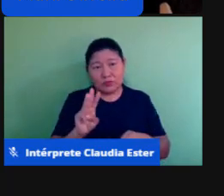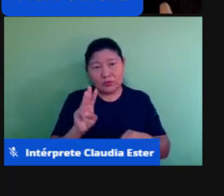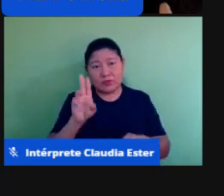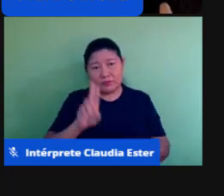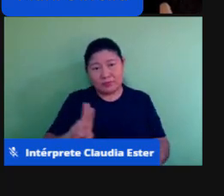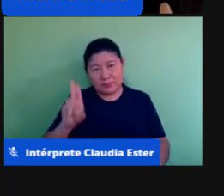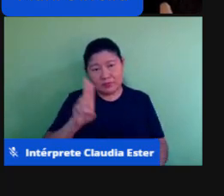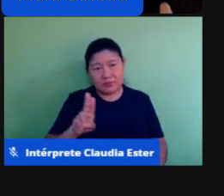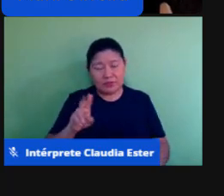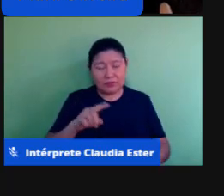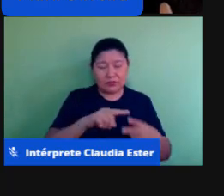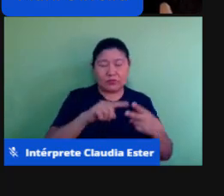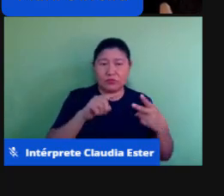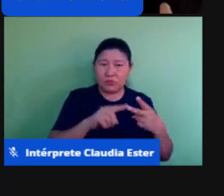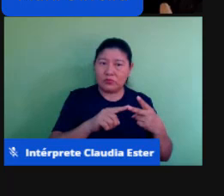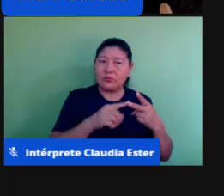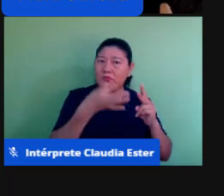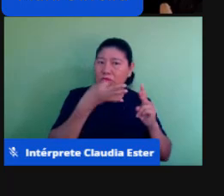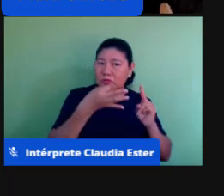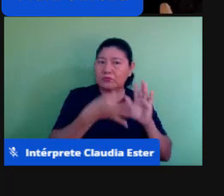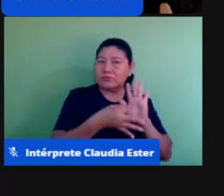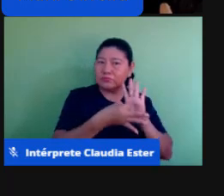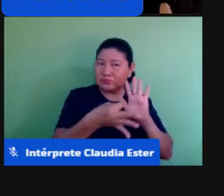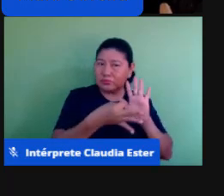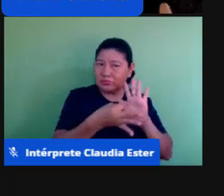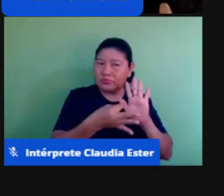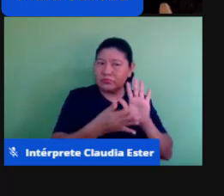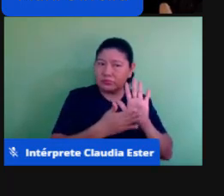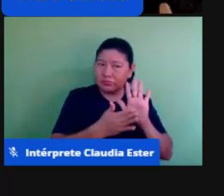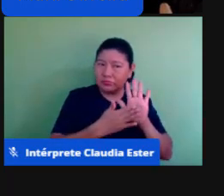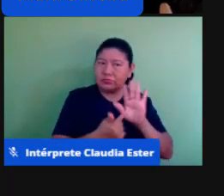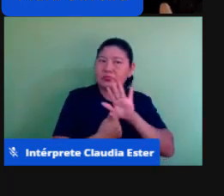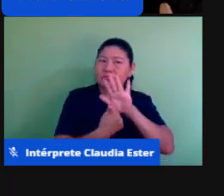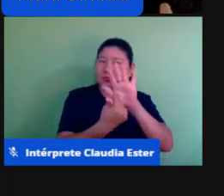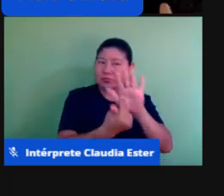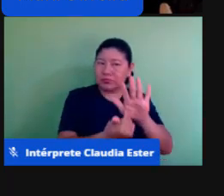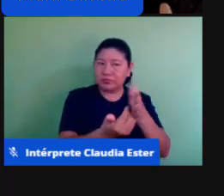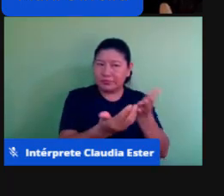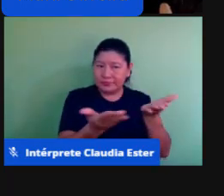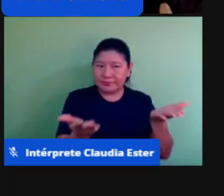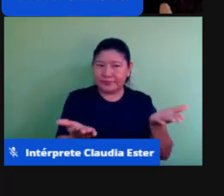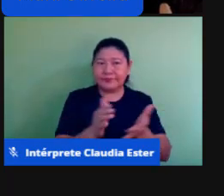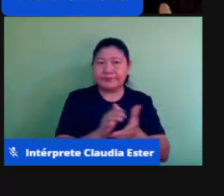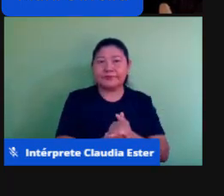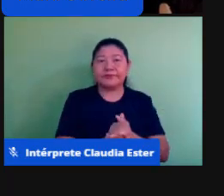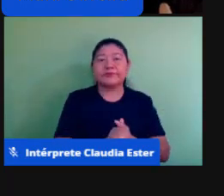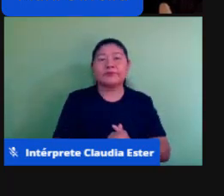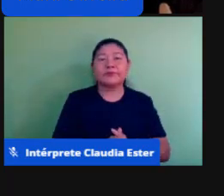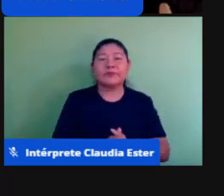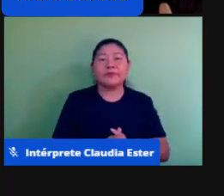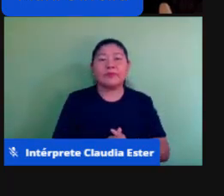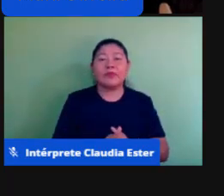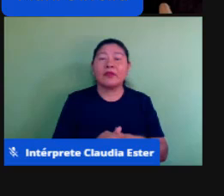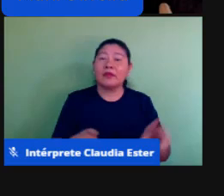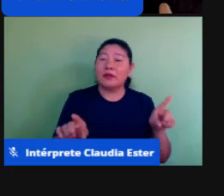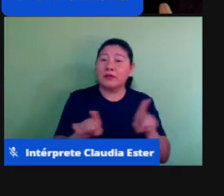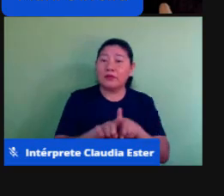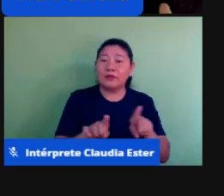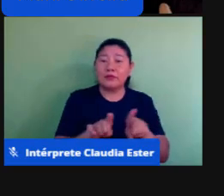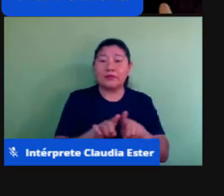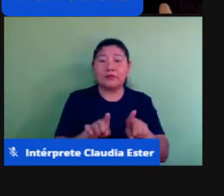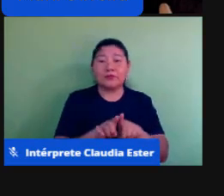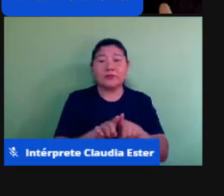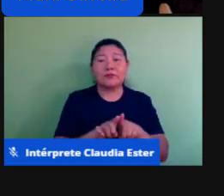2 opções eu já dei para vocês, né? Passando dessa parte, eu também